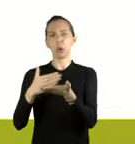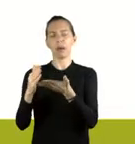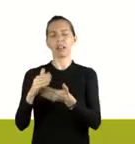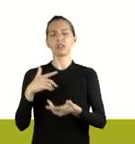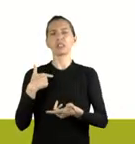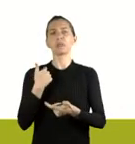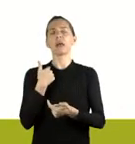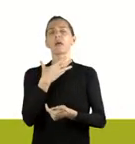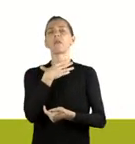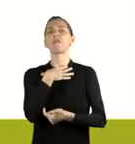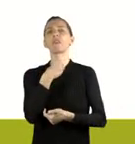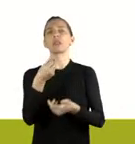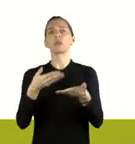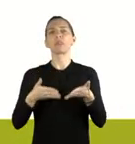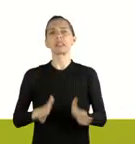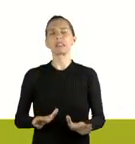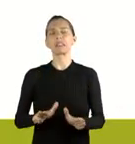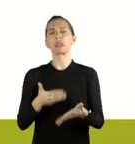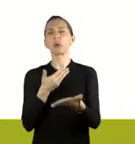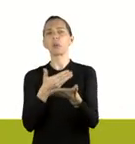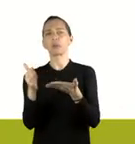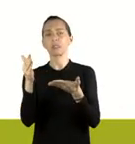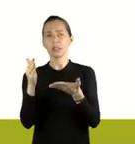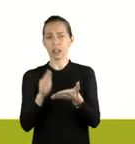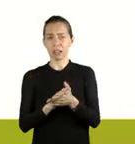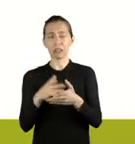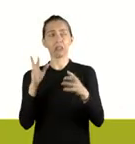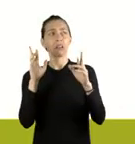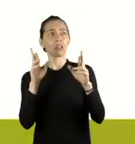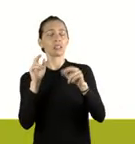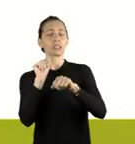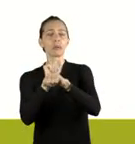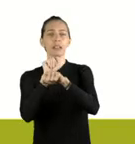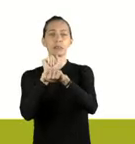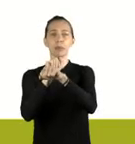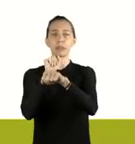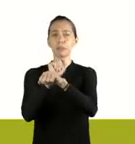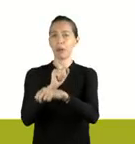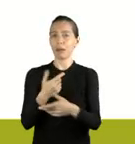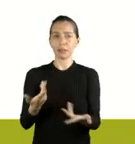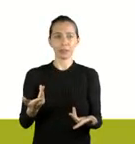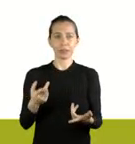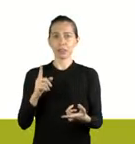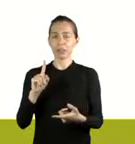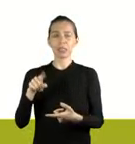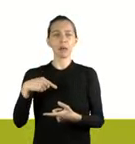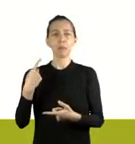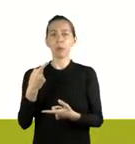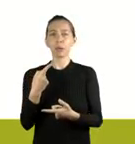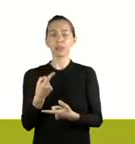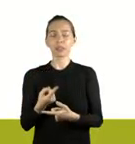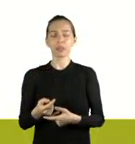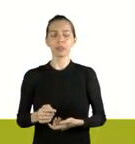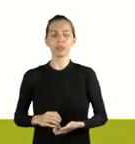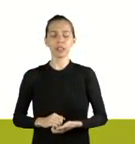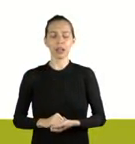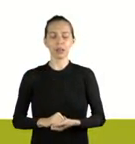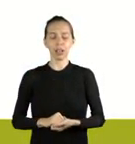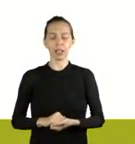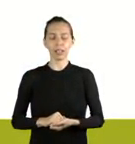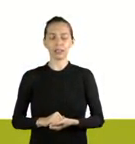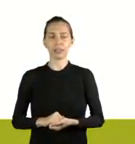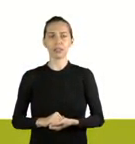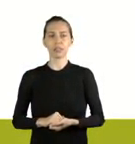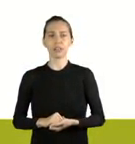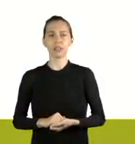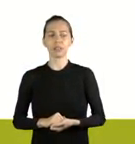esperar meu filho nascer para começar uma poupança para ele. Eu espero sempre a condição perfeita. E depois de a condição perfeita, eu vou esperar outra condição